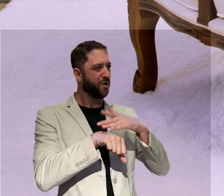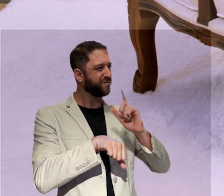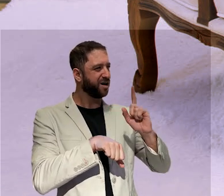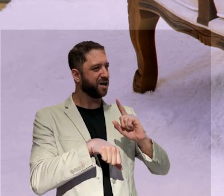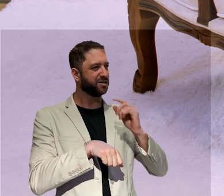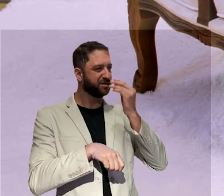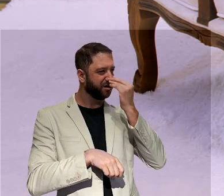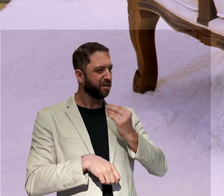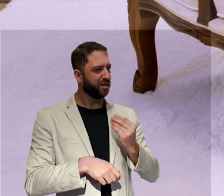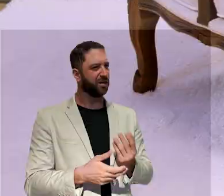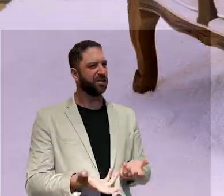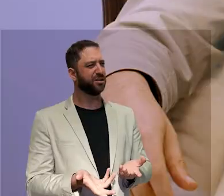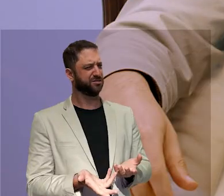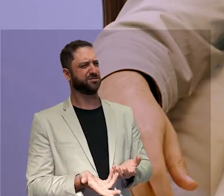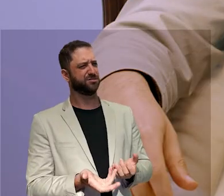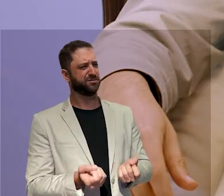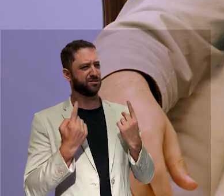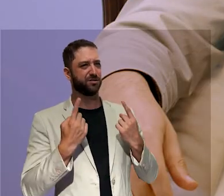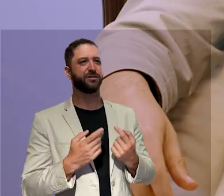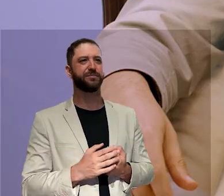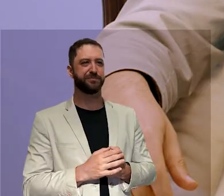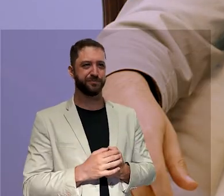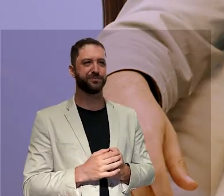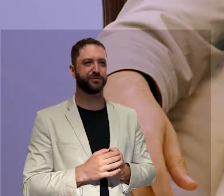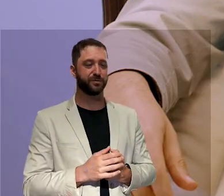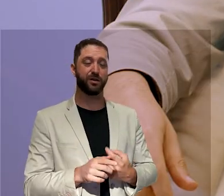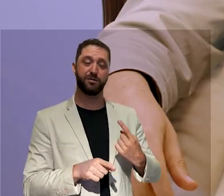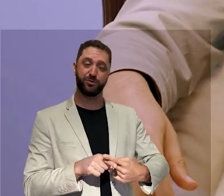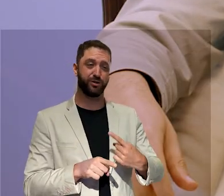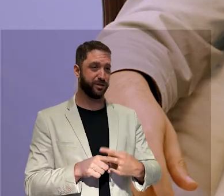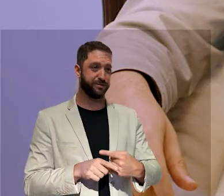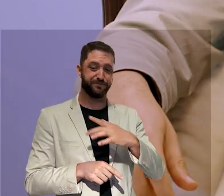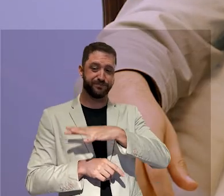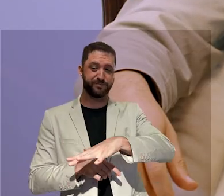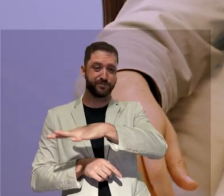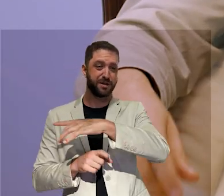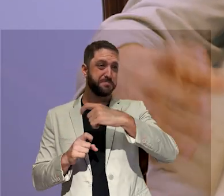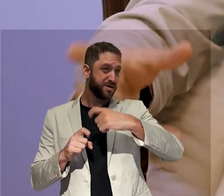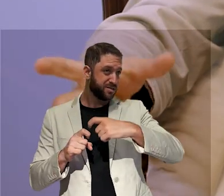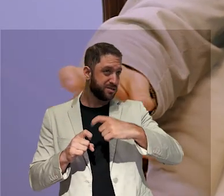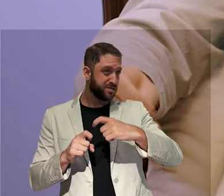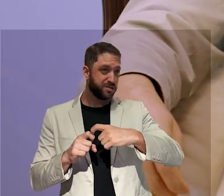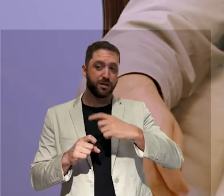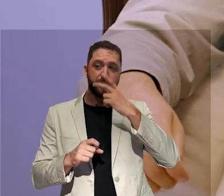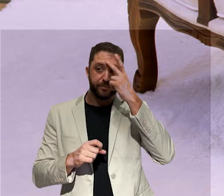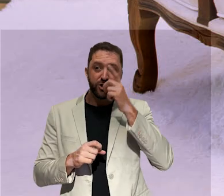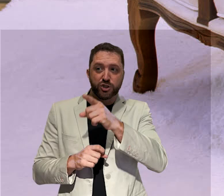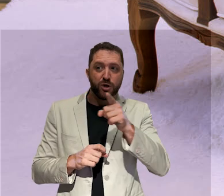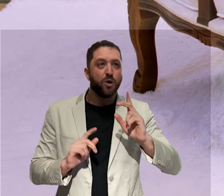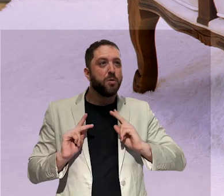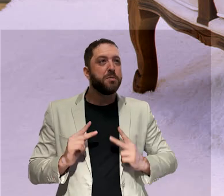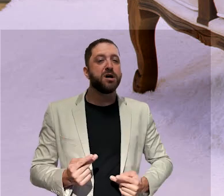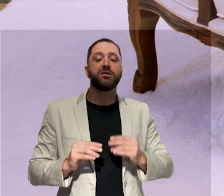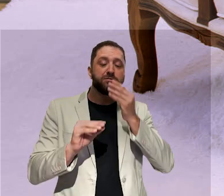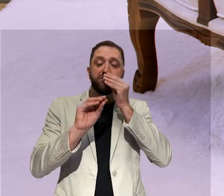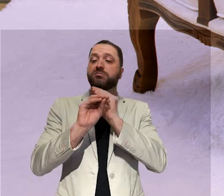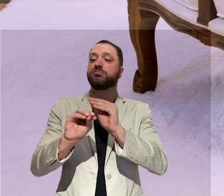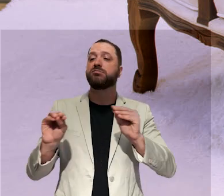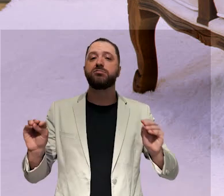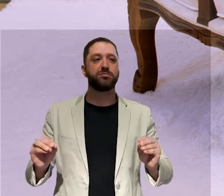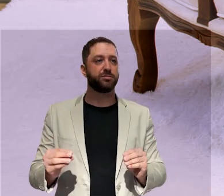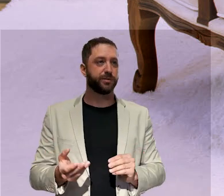não escuta. Né? Por quê? Porque o ensino médico desumaniza. Porque sai julgada,